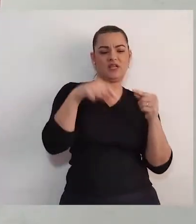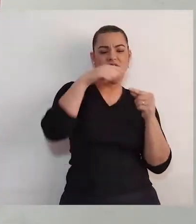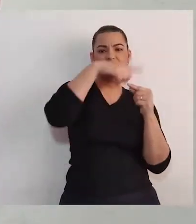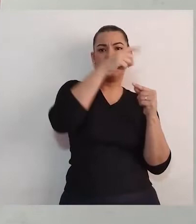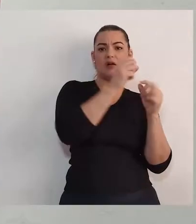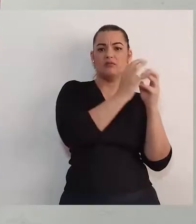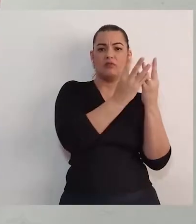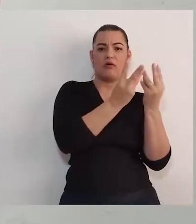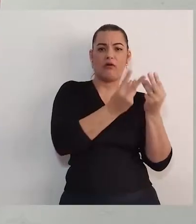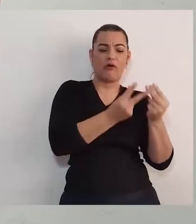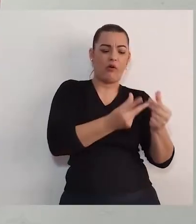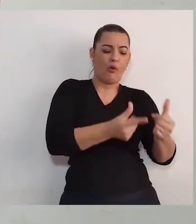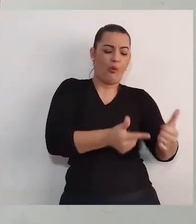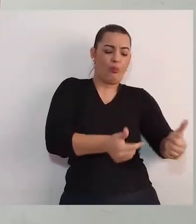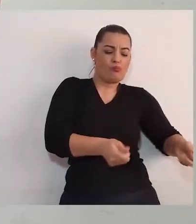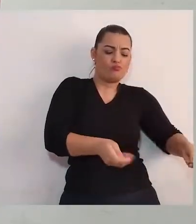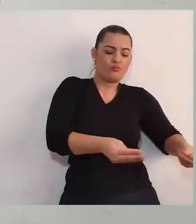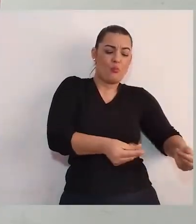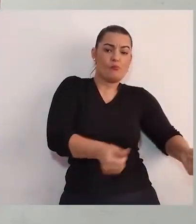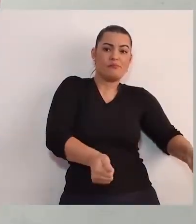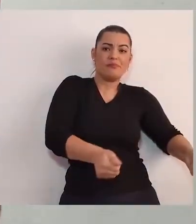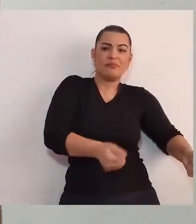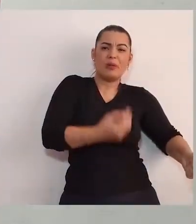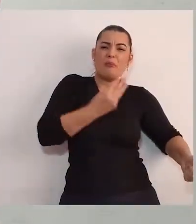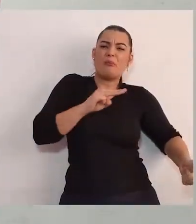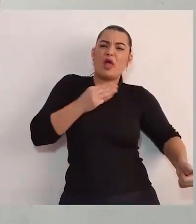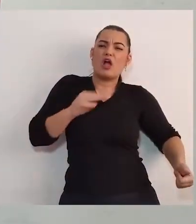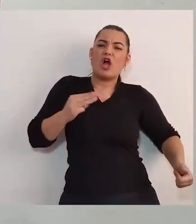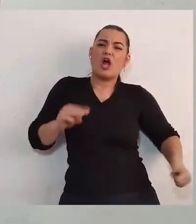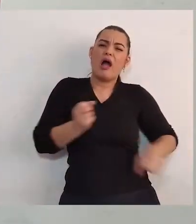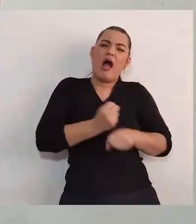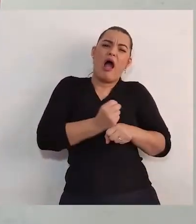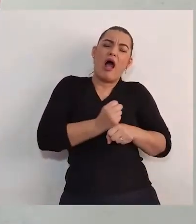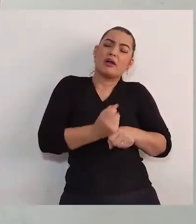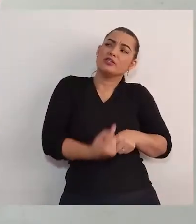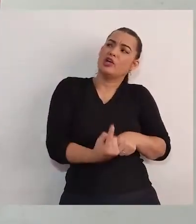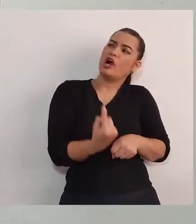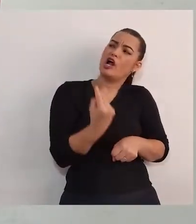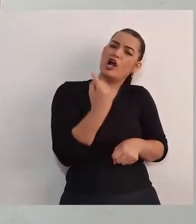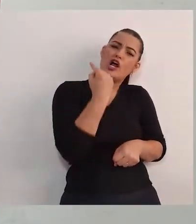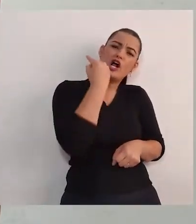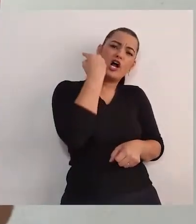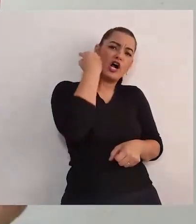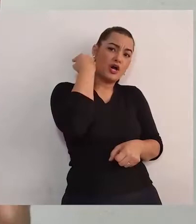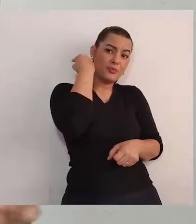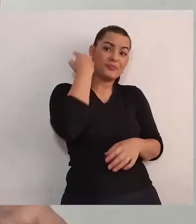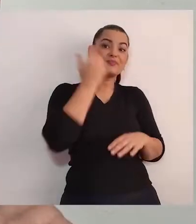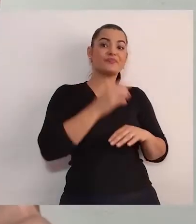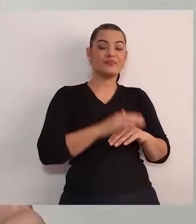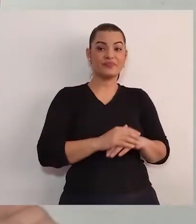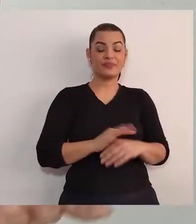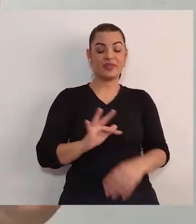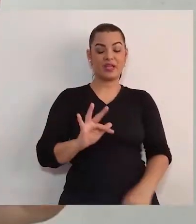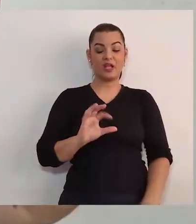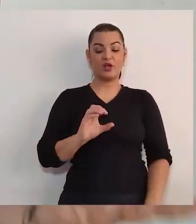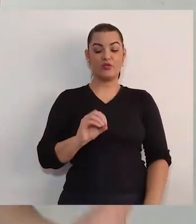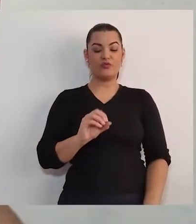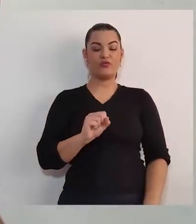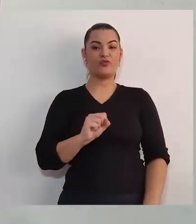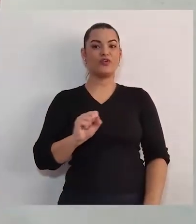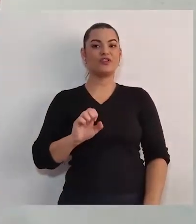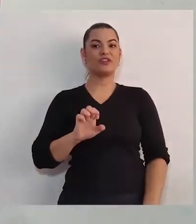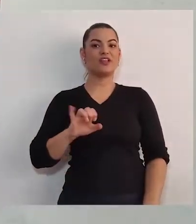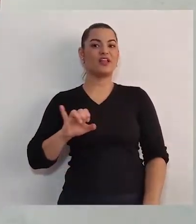atrás. Os fósseis do passado podem, em locais específicos, originarem